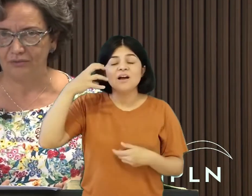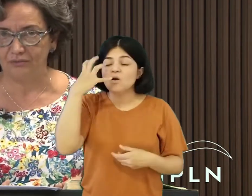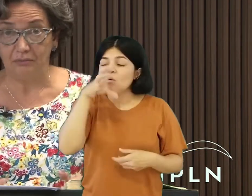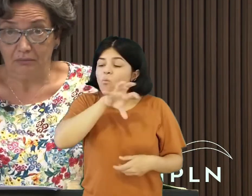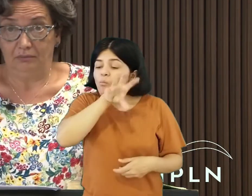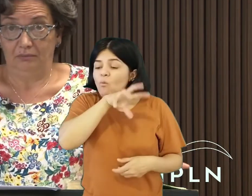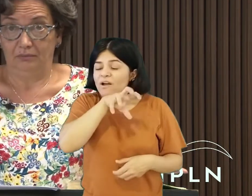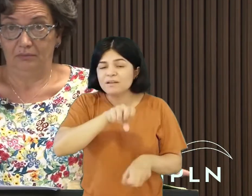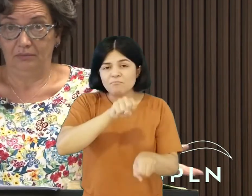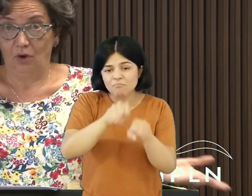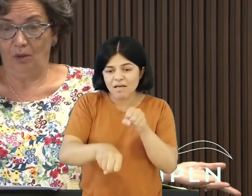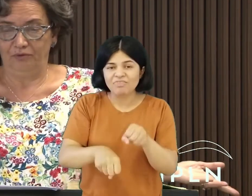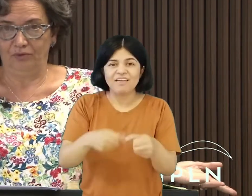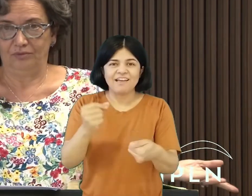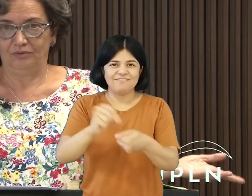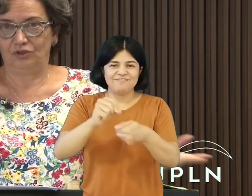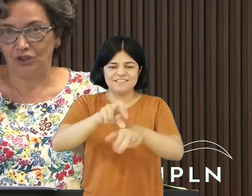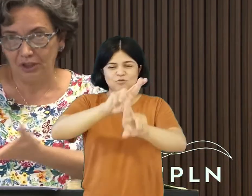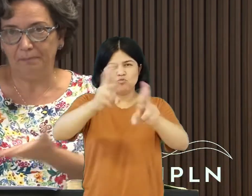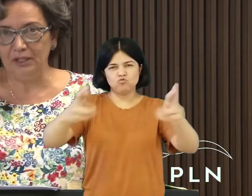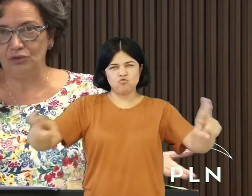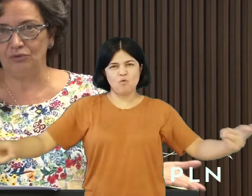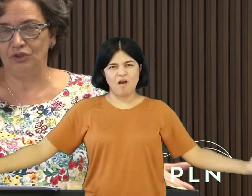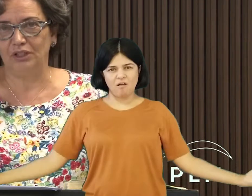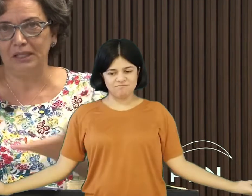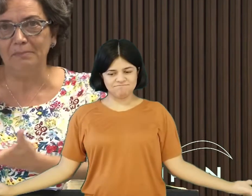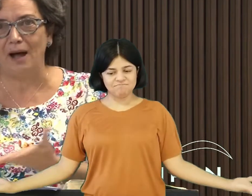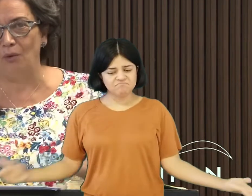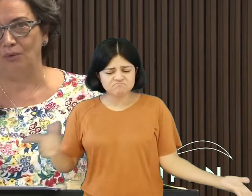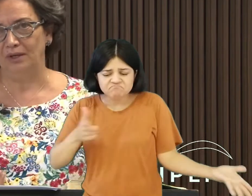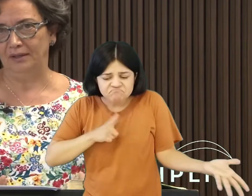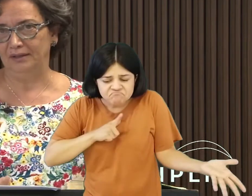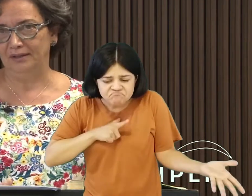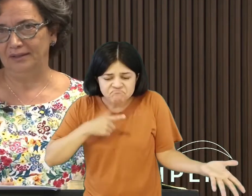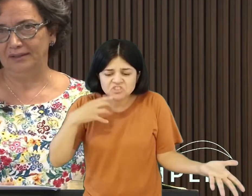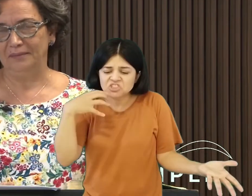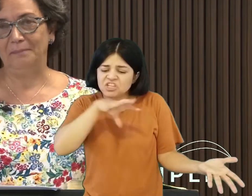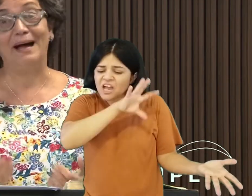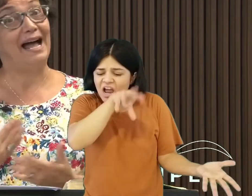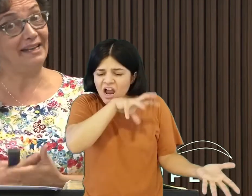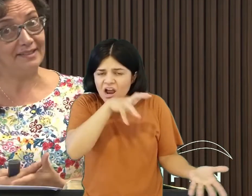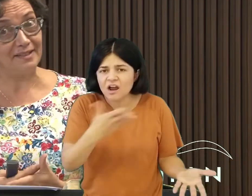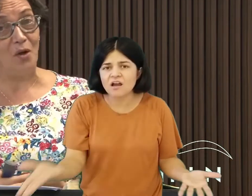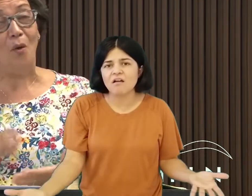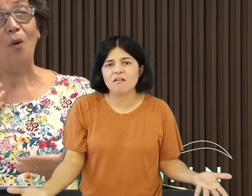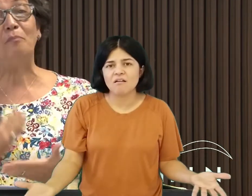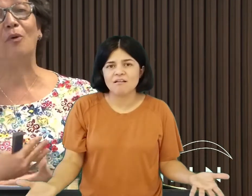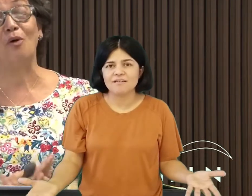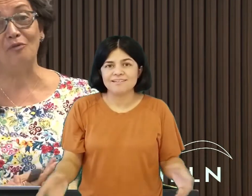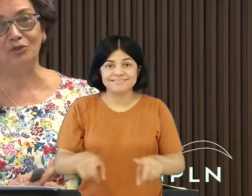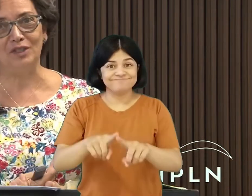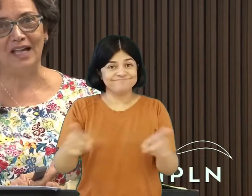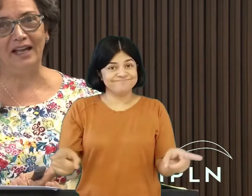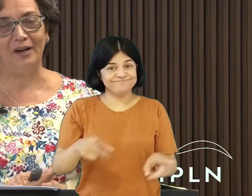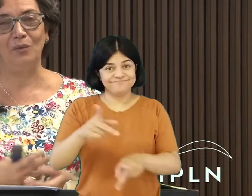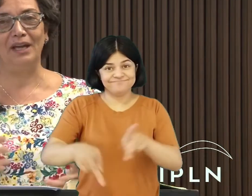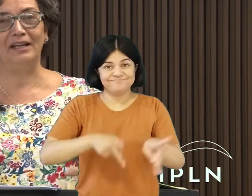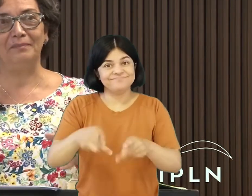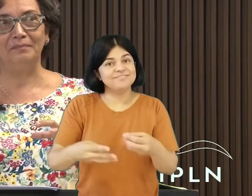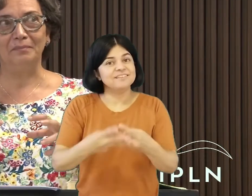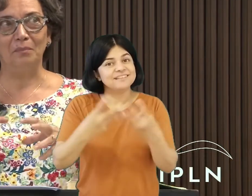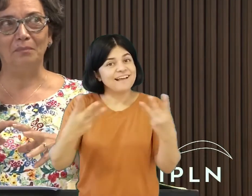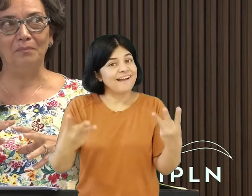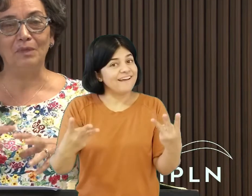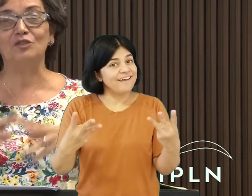churrasco? Óbvio, tinha bicho, tinha animal. Mas o povo de Israel